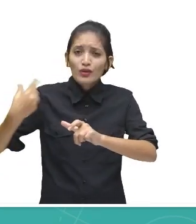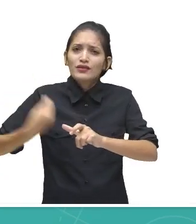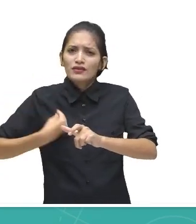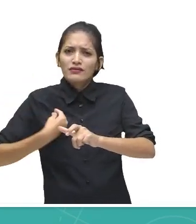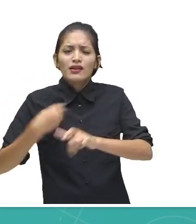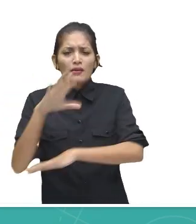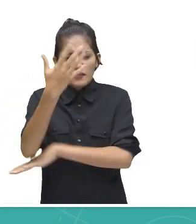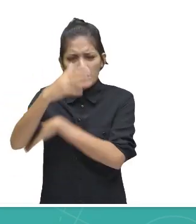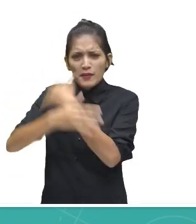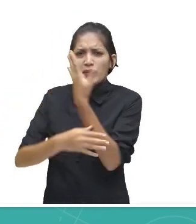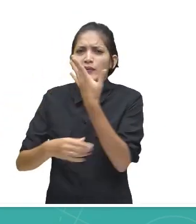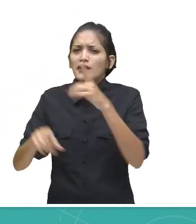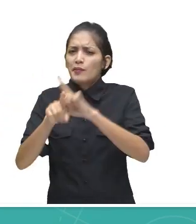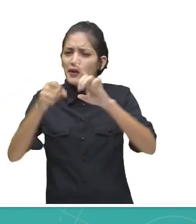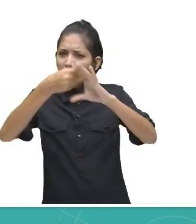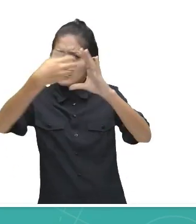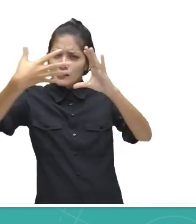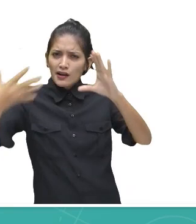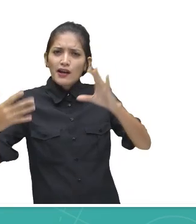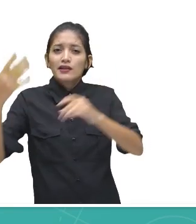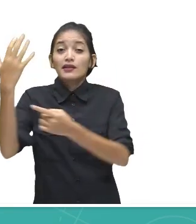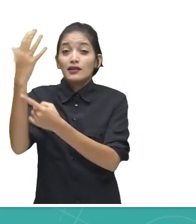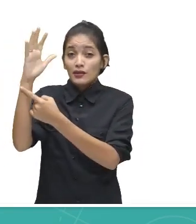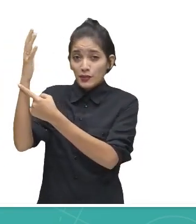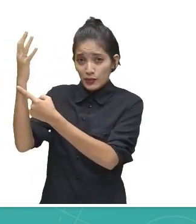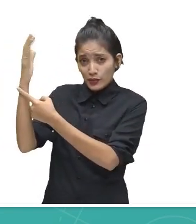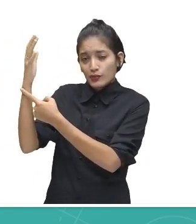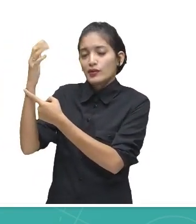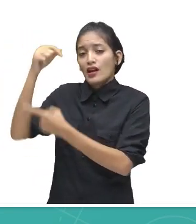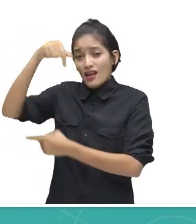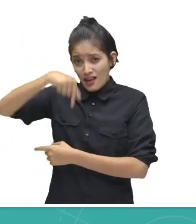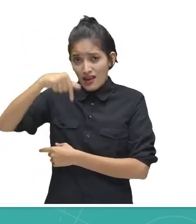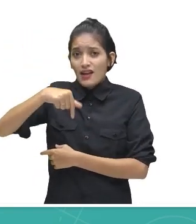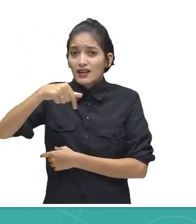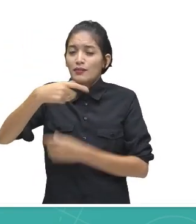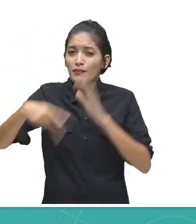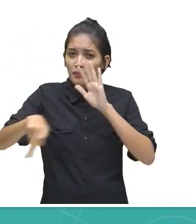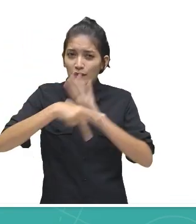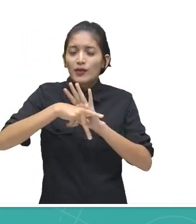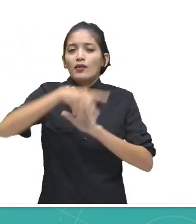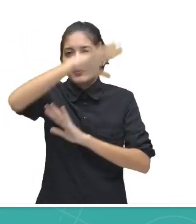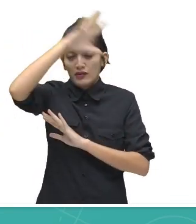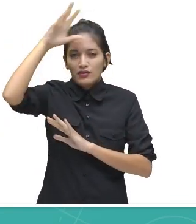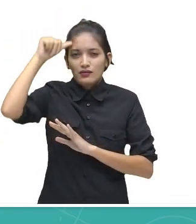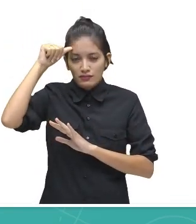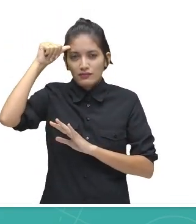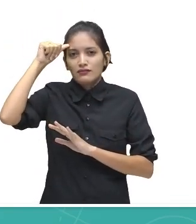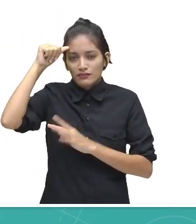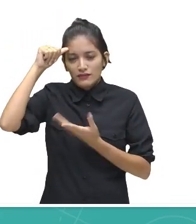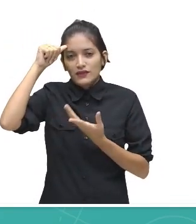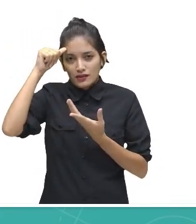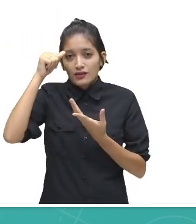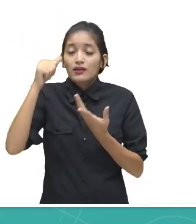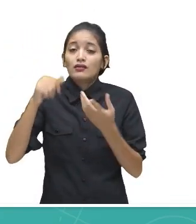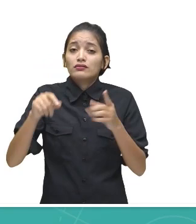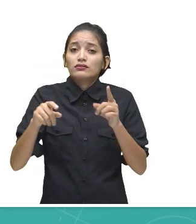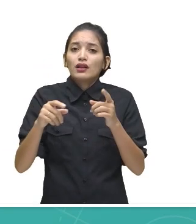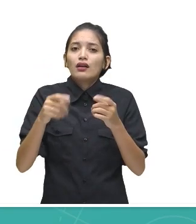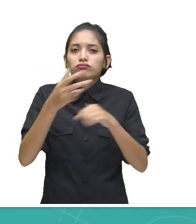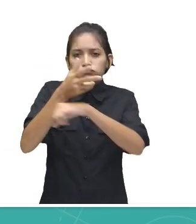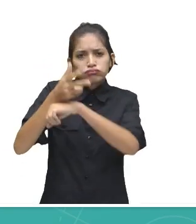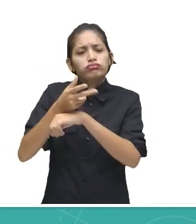natureza, as características do clima. A gente sabe que aqui na região amazônica, em Manaus, onde essa aula está sendo transmitida,